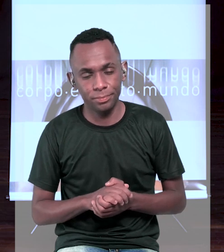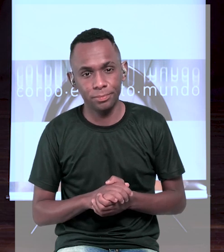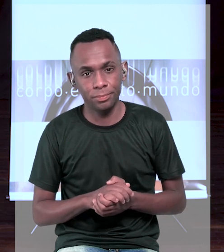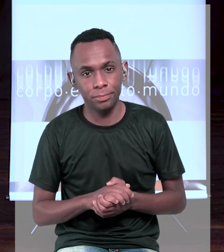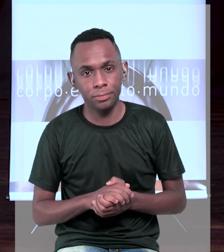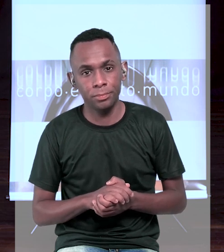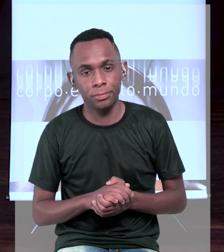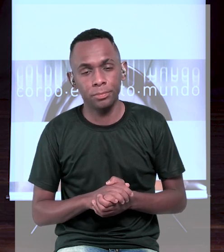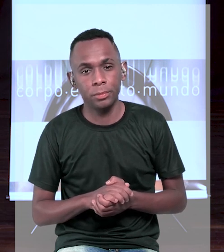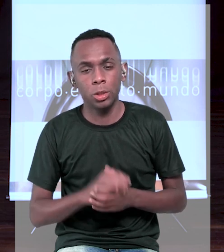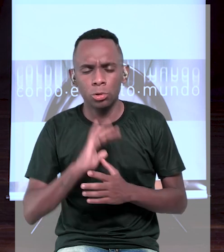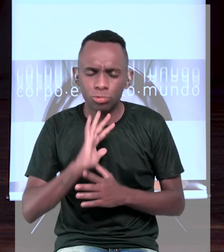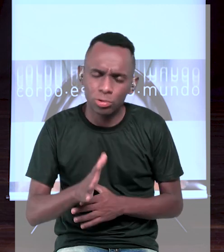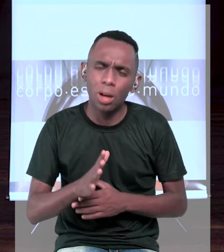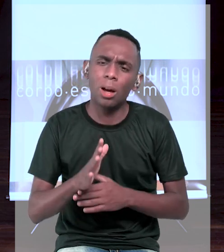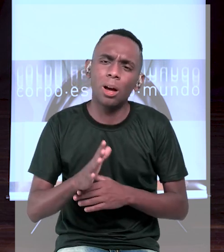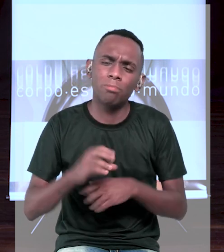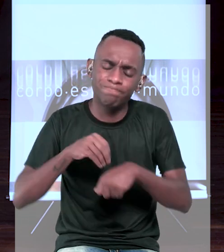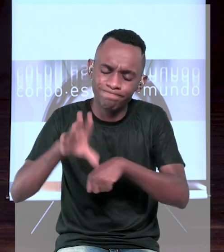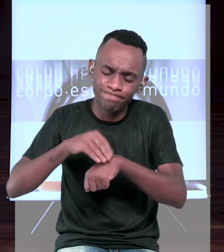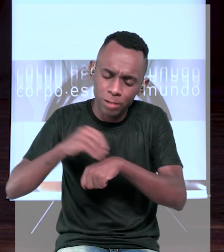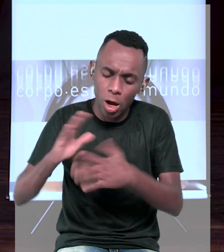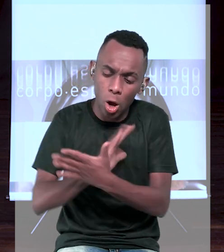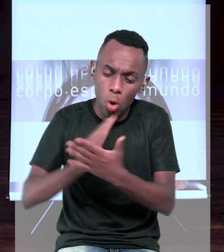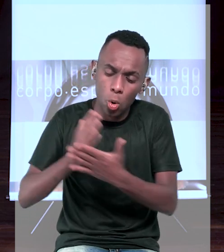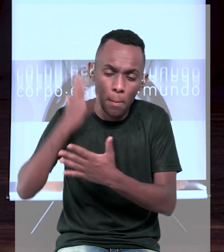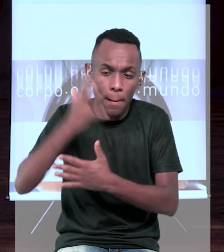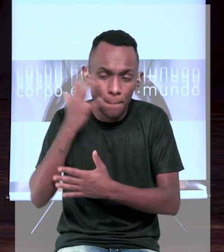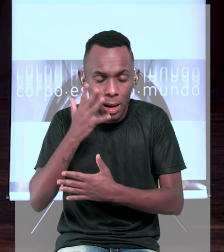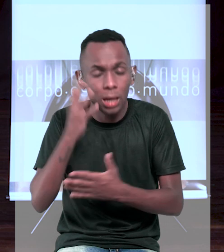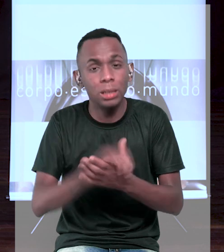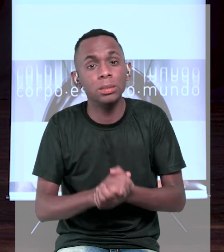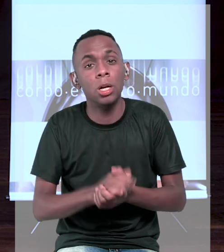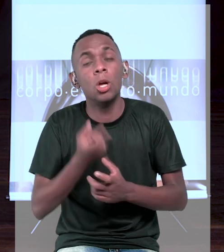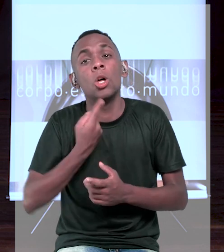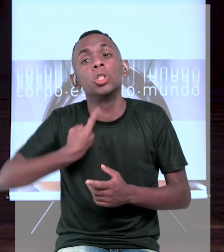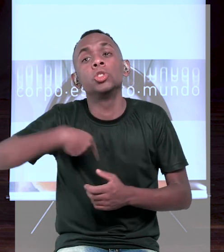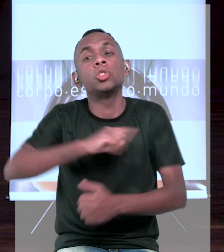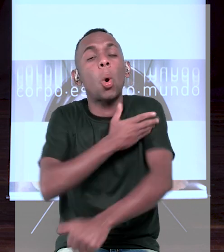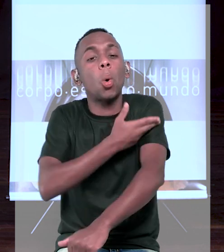Eu tenho falado isso em algumas ocasiões. Nós fomos habituados a